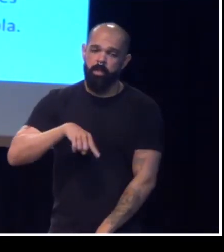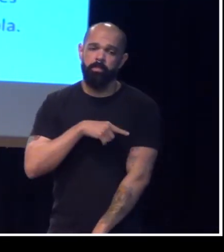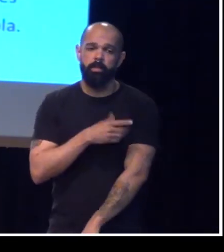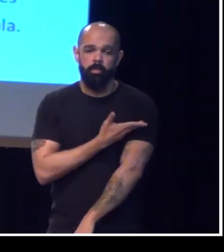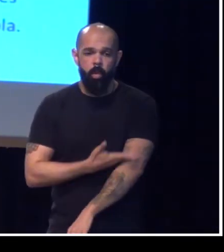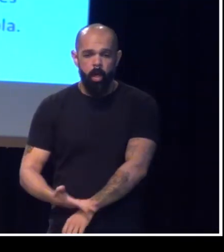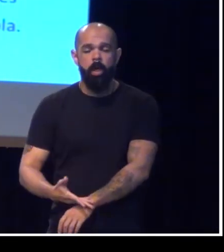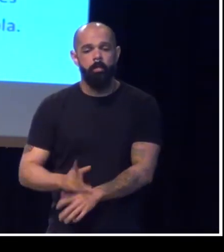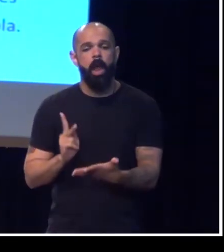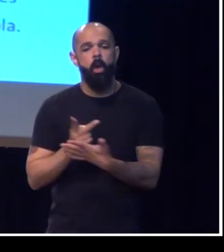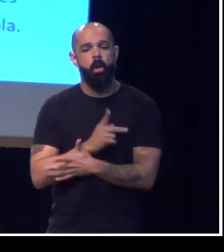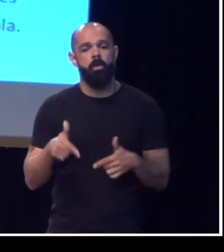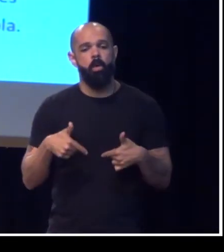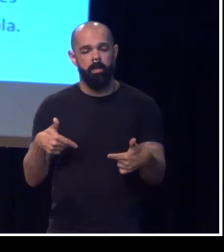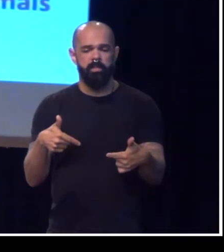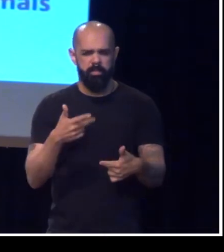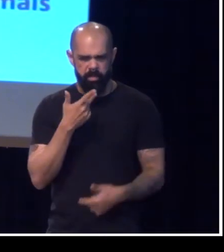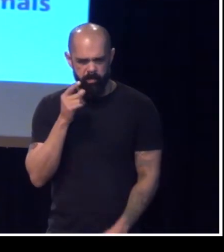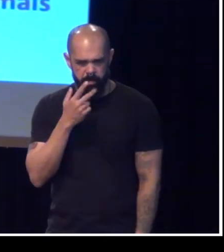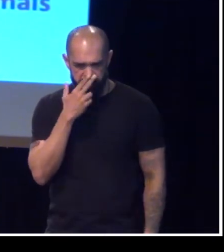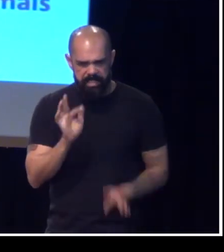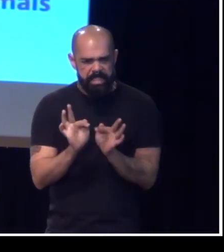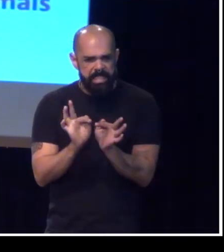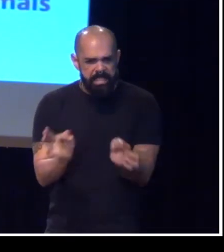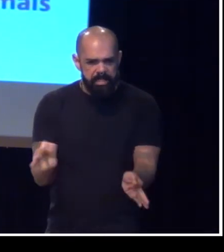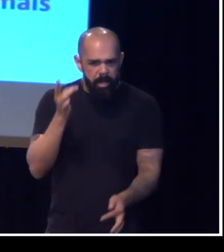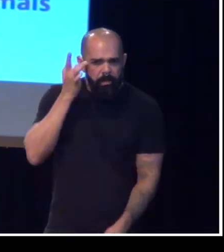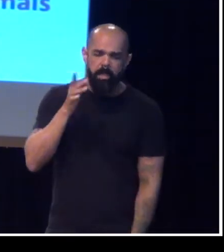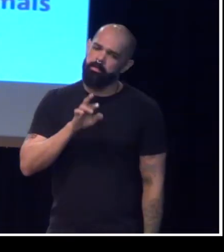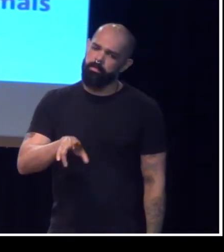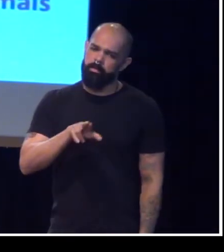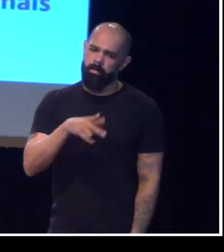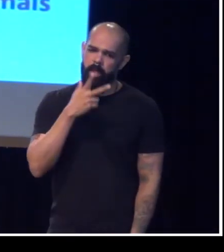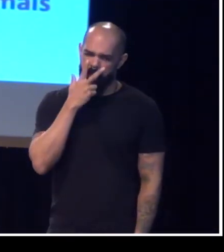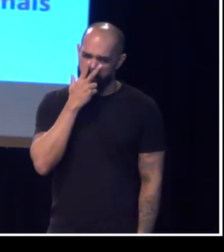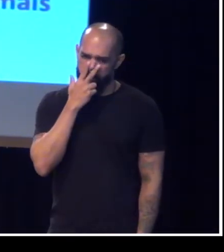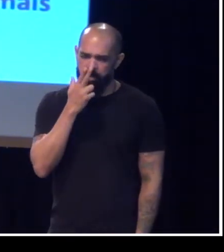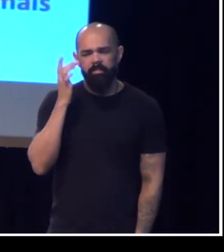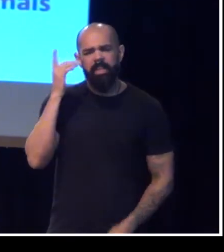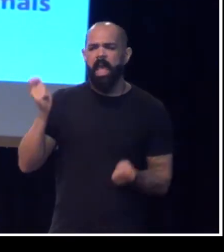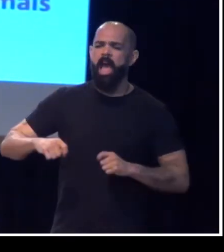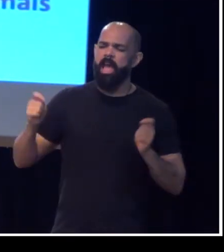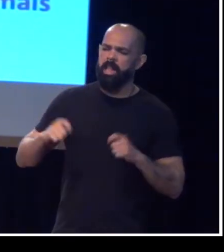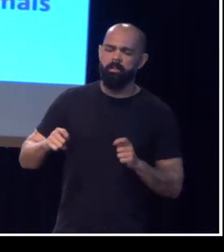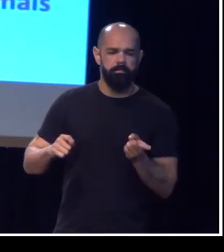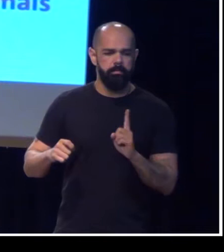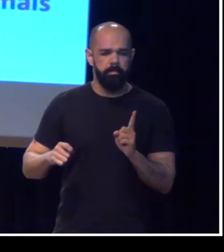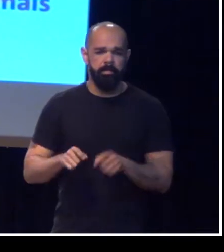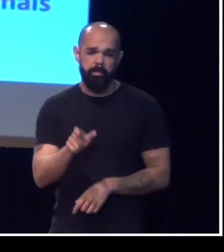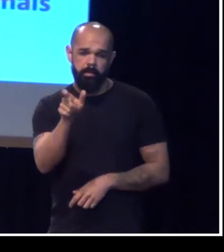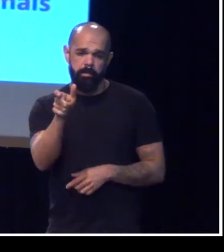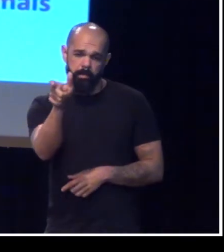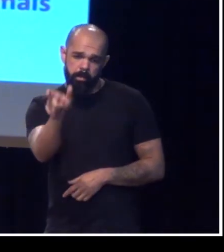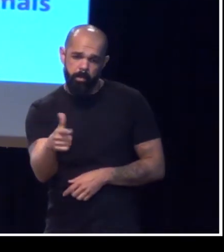possam acontecer. Eu não estou dizendo que é uma coisa simples, eu não estou dizendo que são coisas fáceis da gente lidar. O outro é subjetivo,